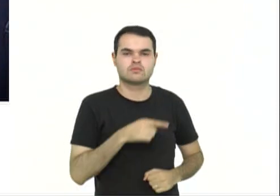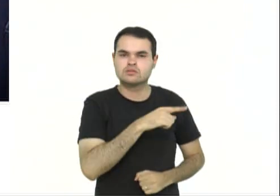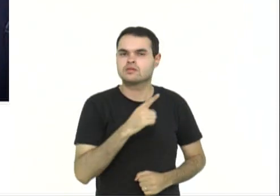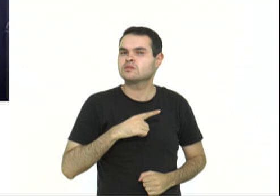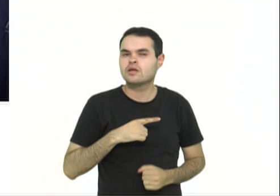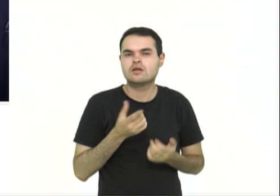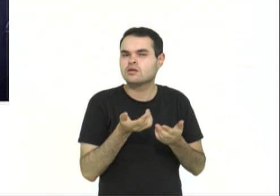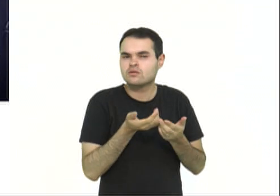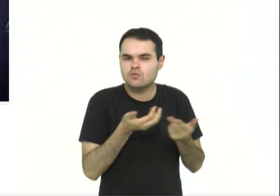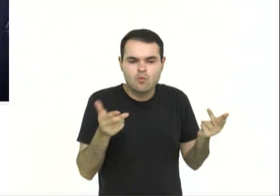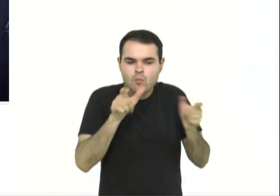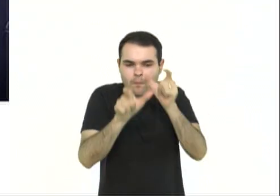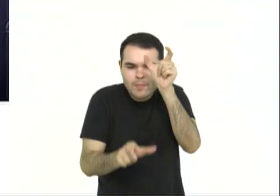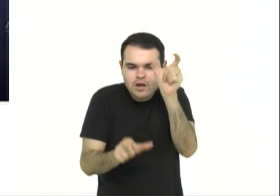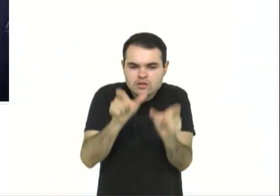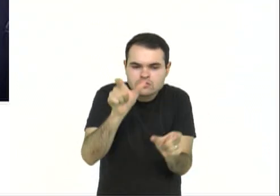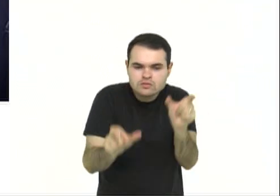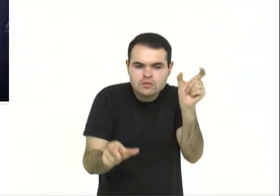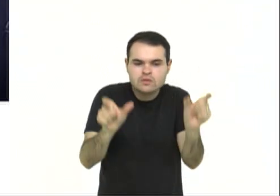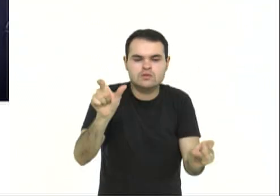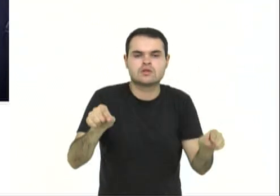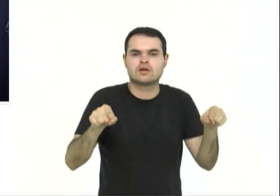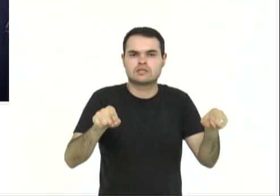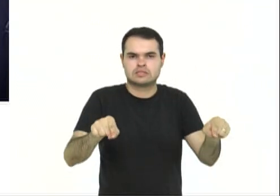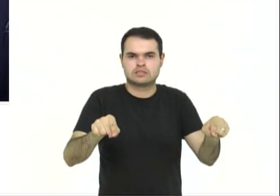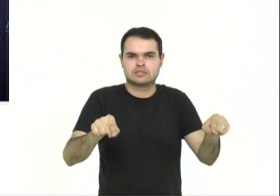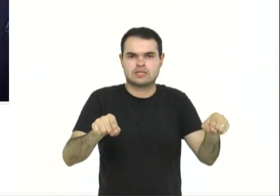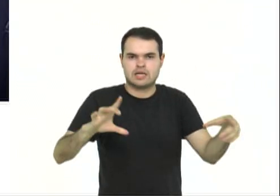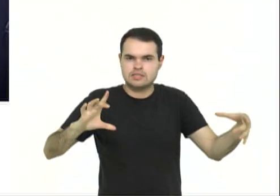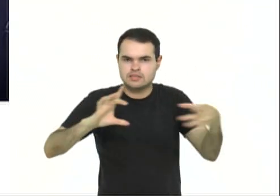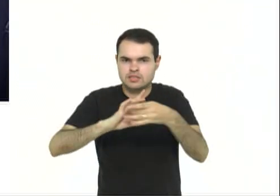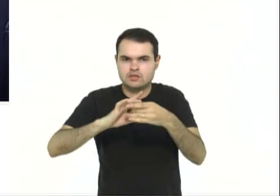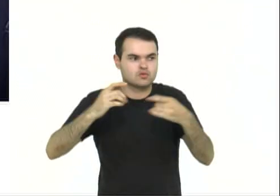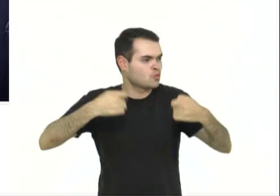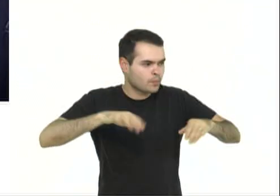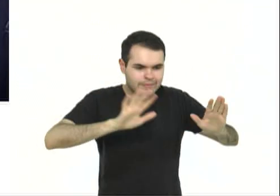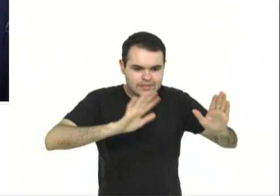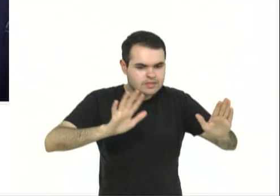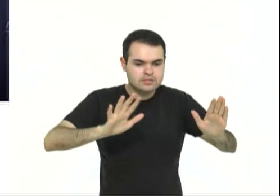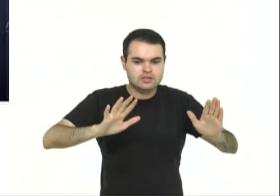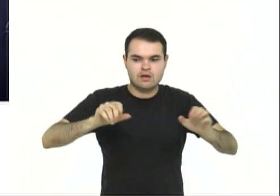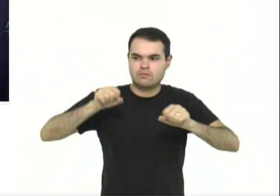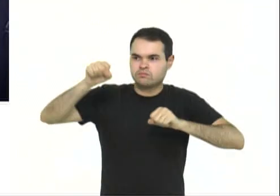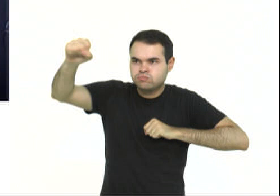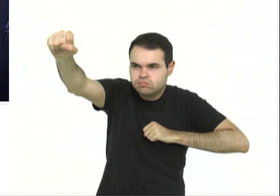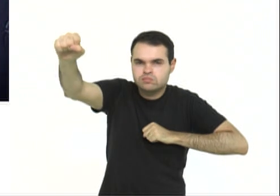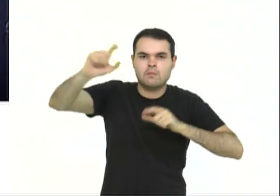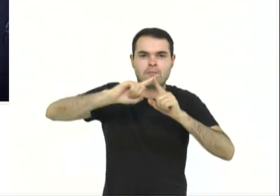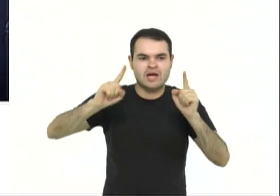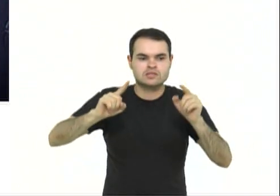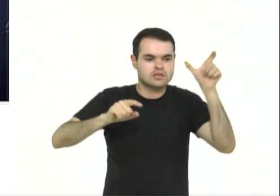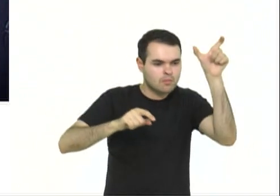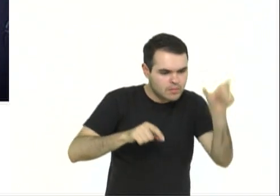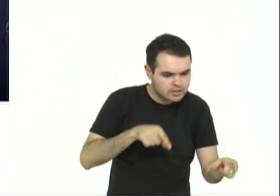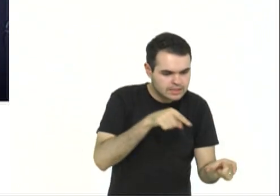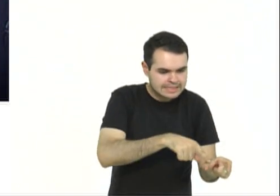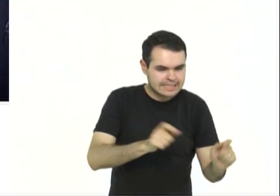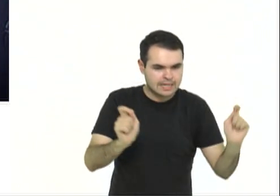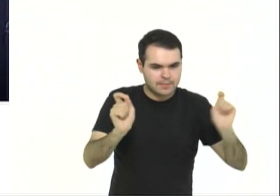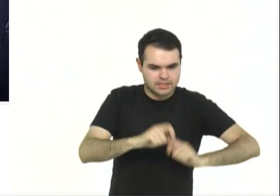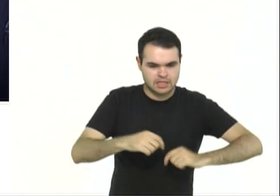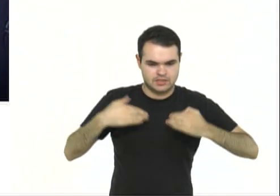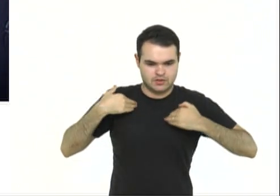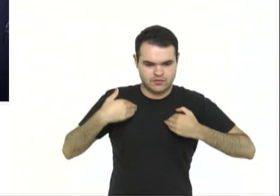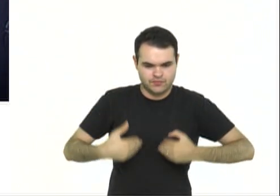tem algum personagem nessa linha, não necessariamente que seja um super-herói, mas que tenha uma capacidade